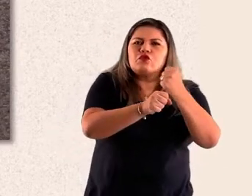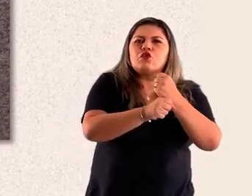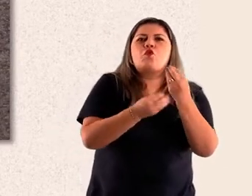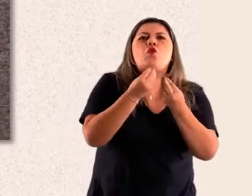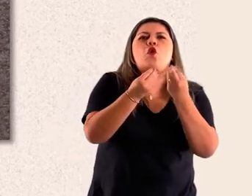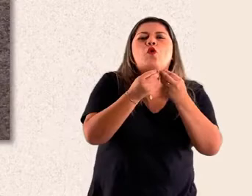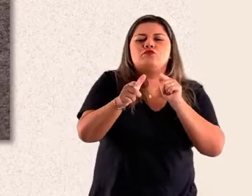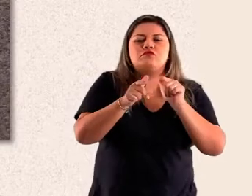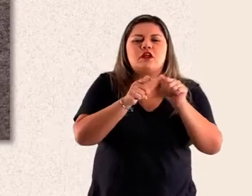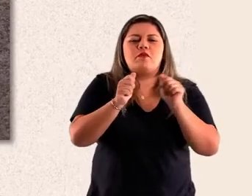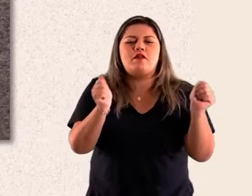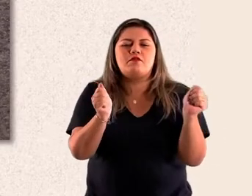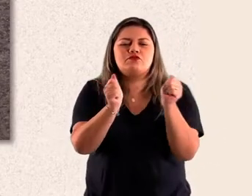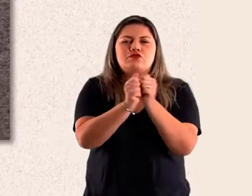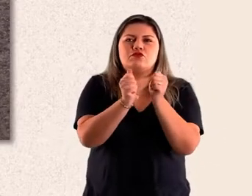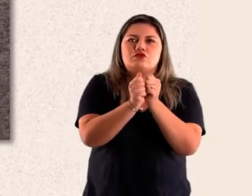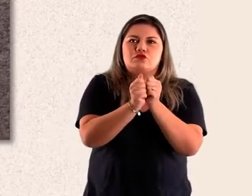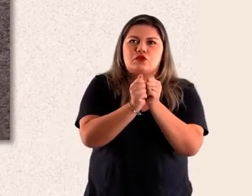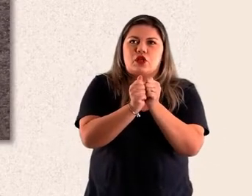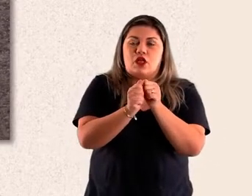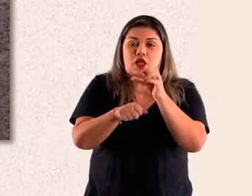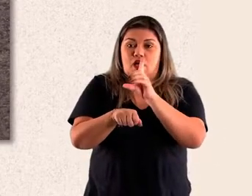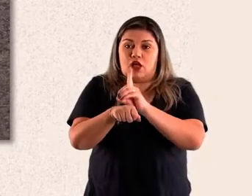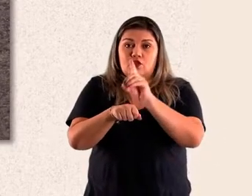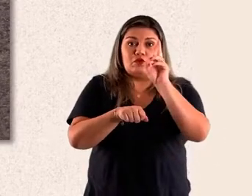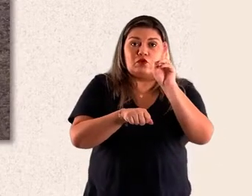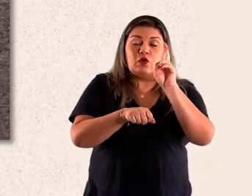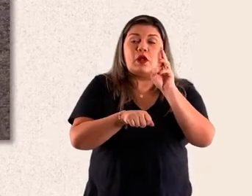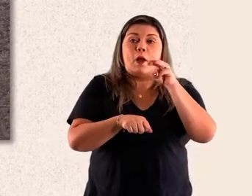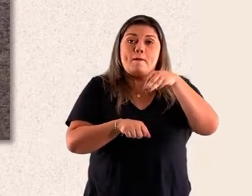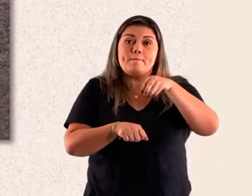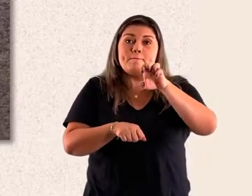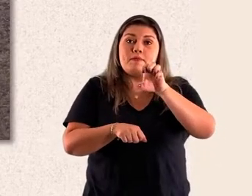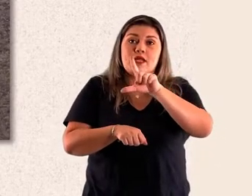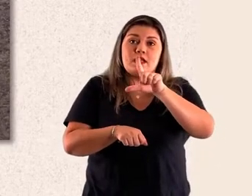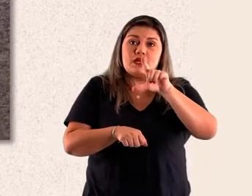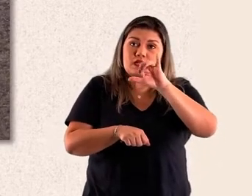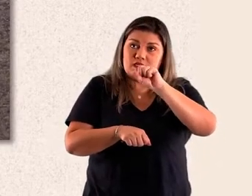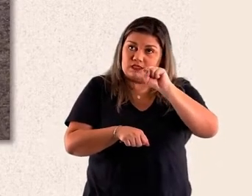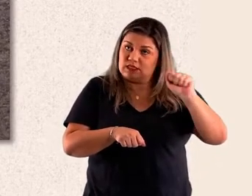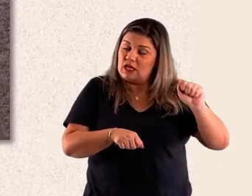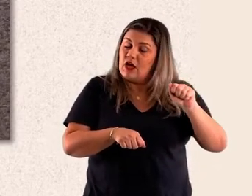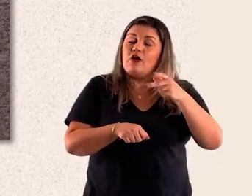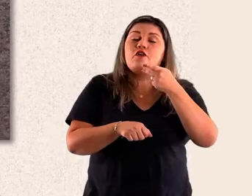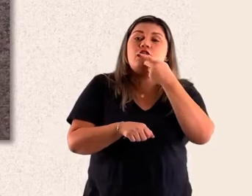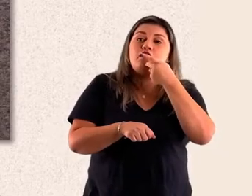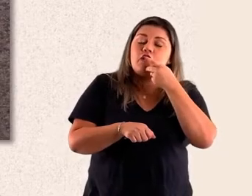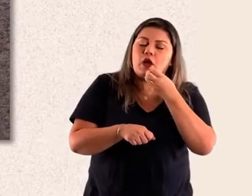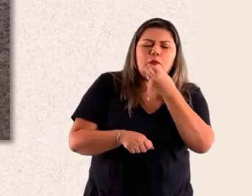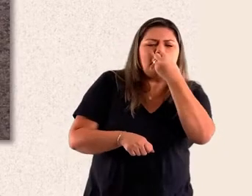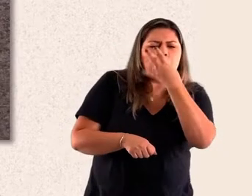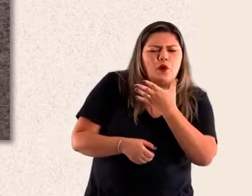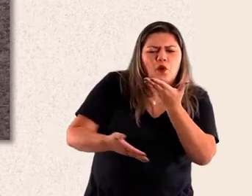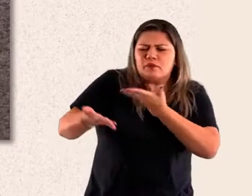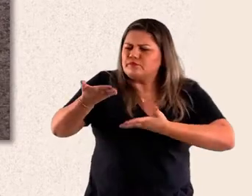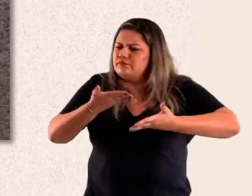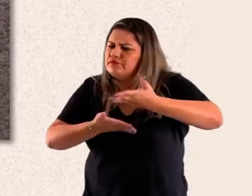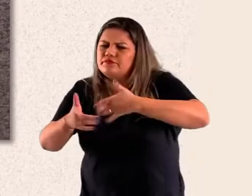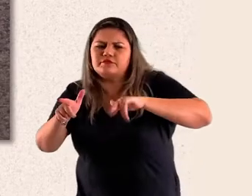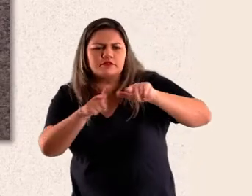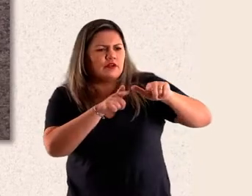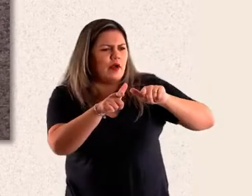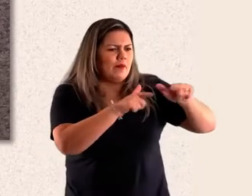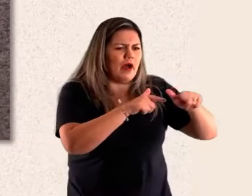nosso trabalho e a doutora militar vai falar e boas relações no trabalho dessa nossa convivência elas são capazes de